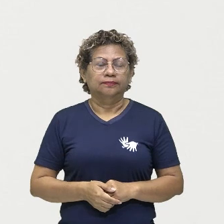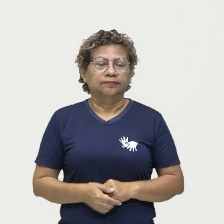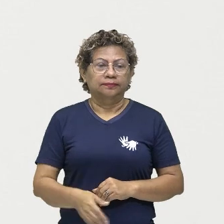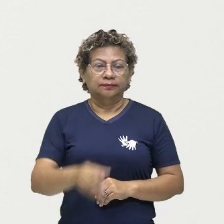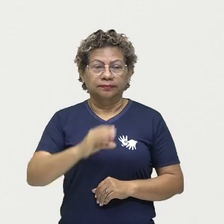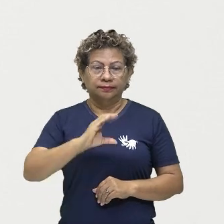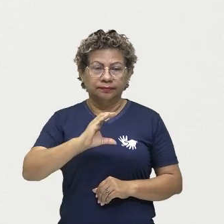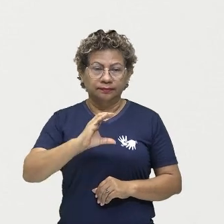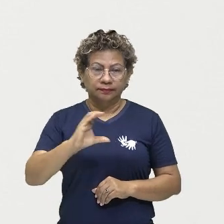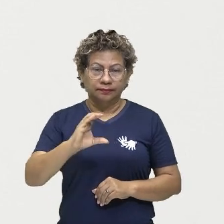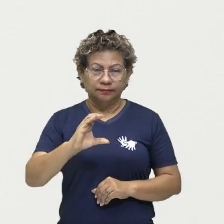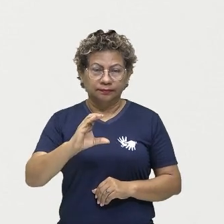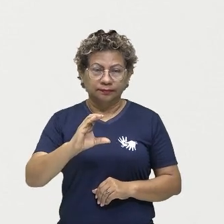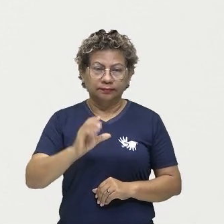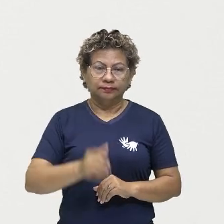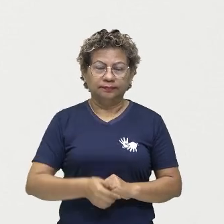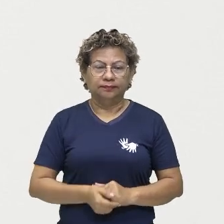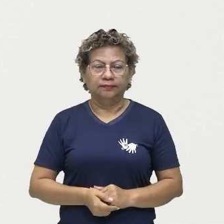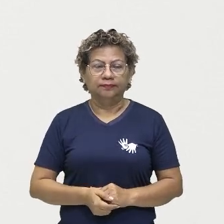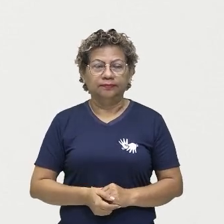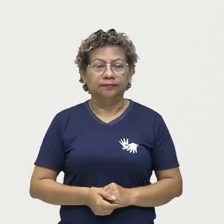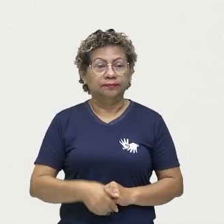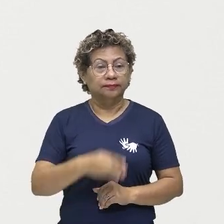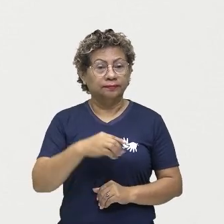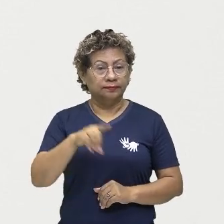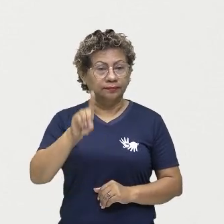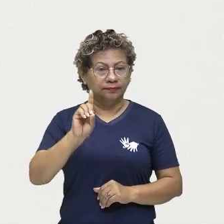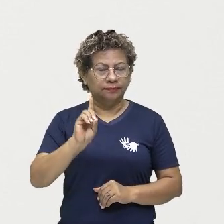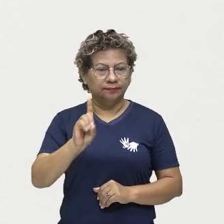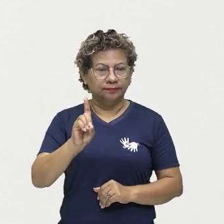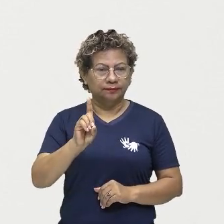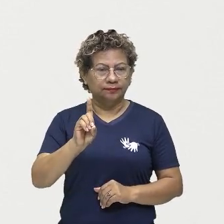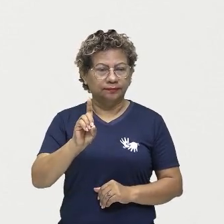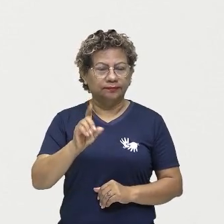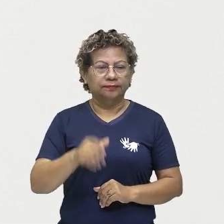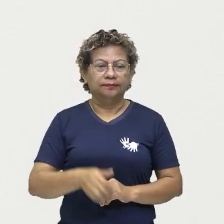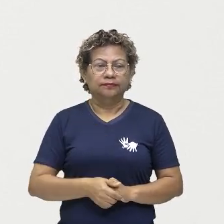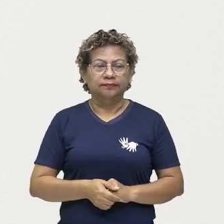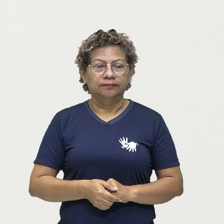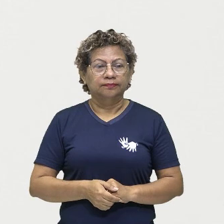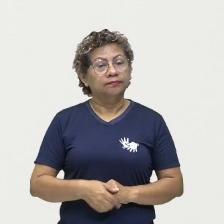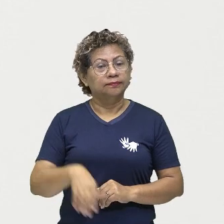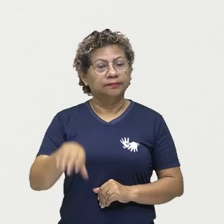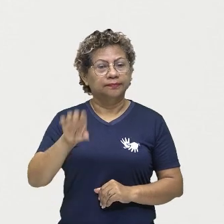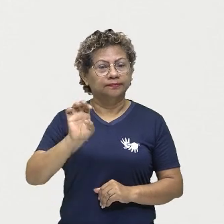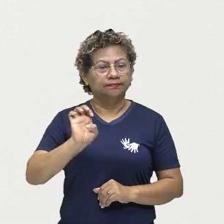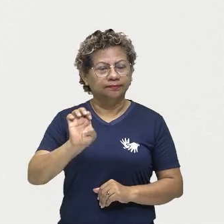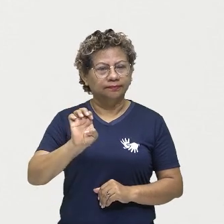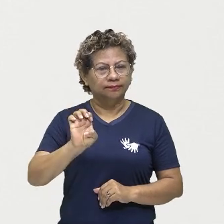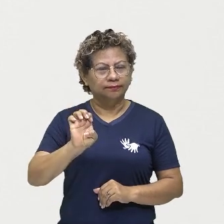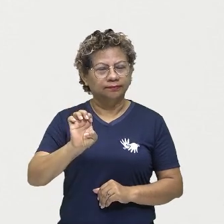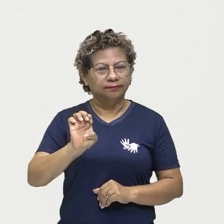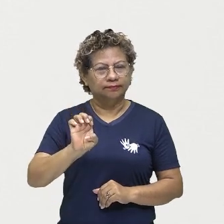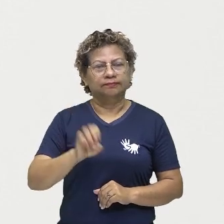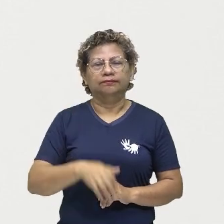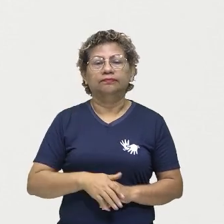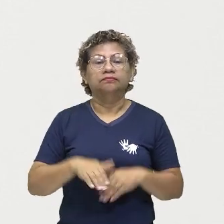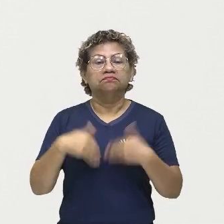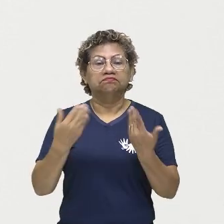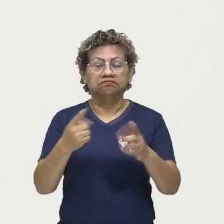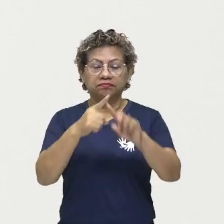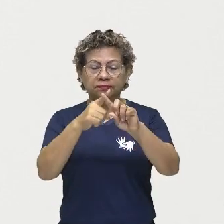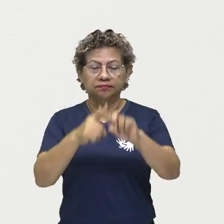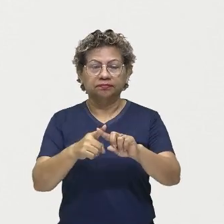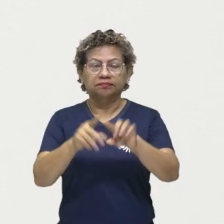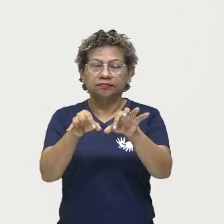C, 24,5 centímetros. Letra D, 28 centímetros. Letra E, 49